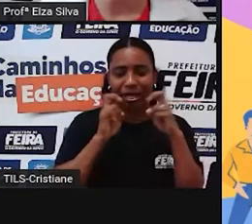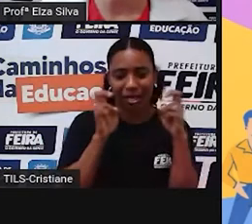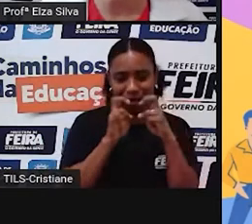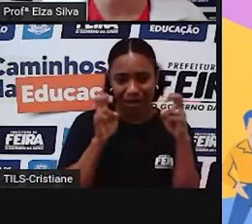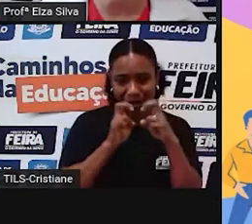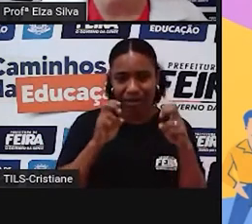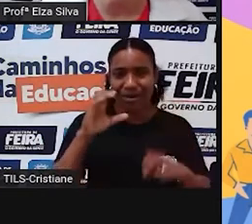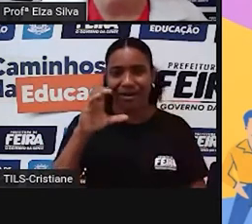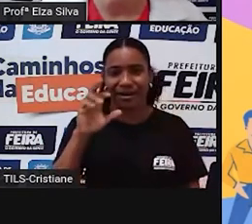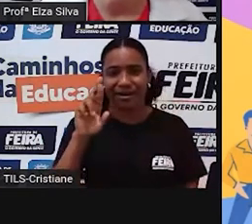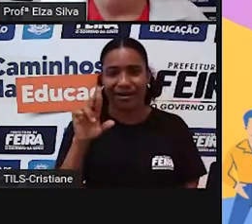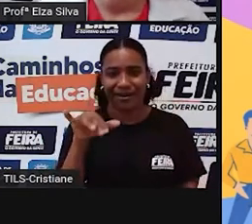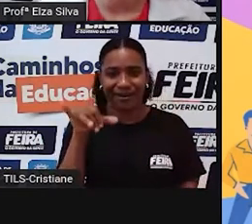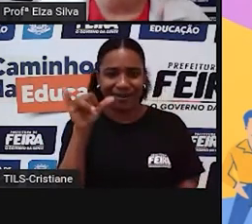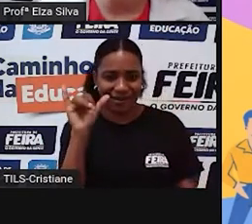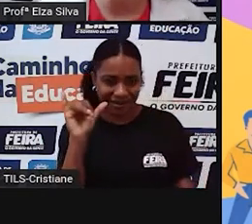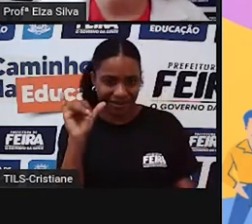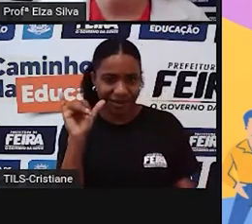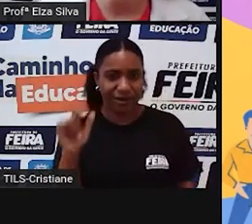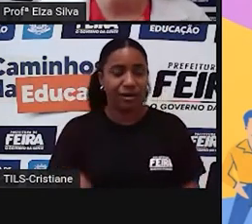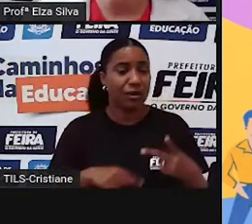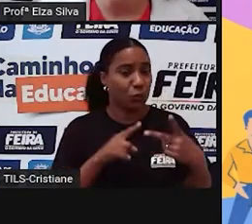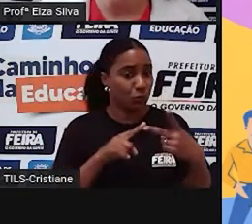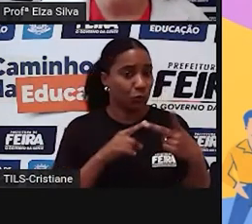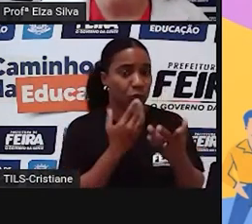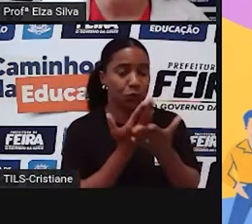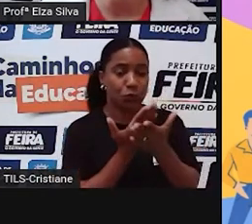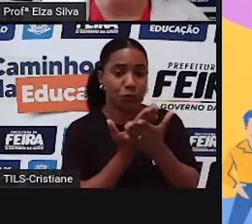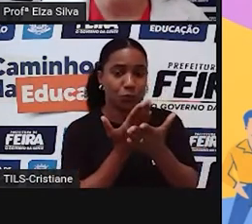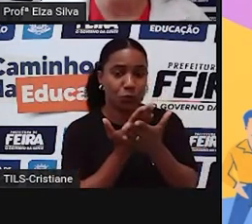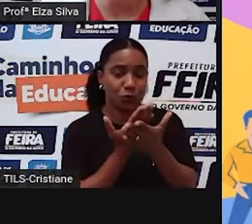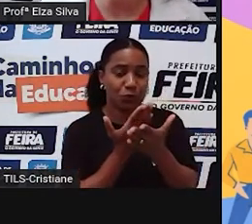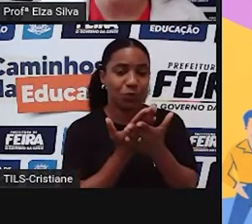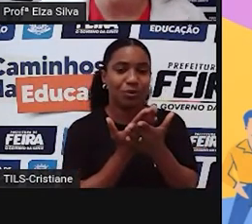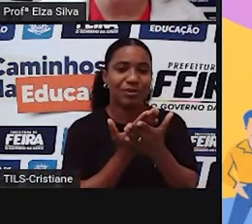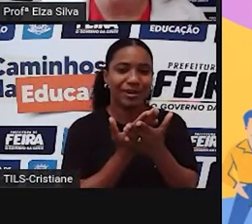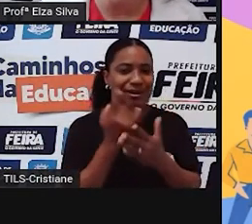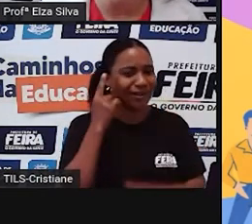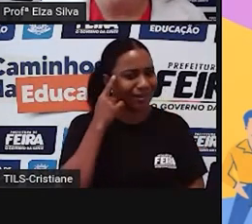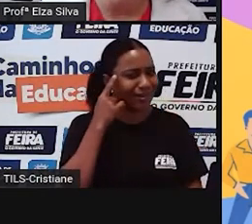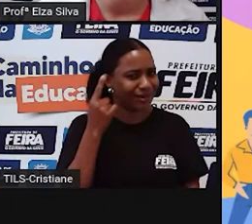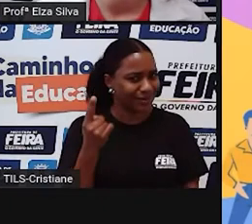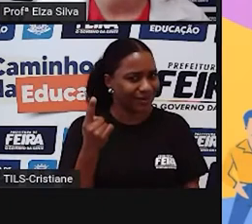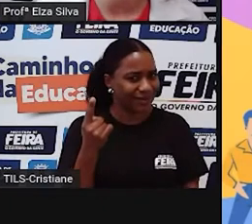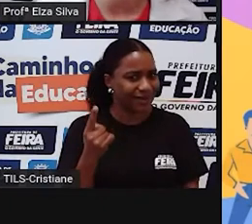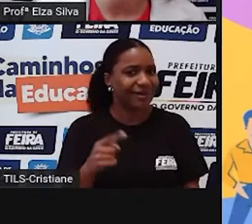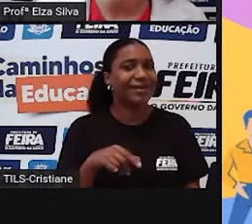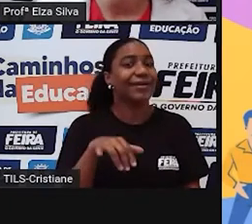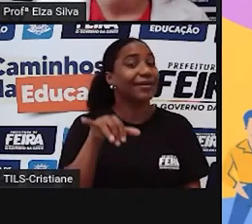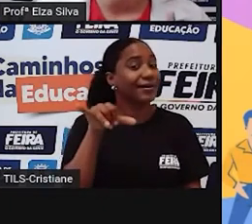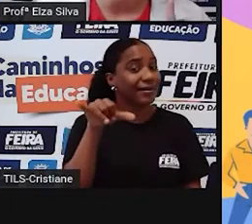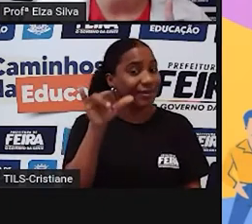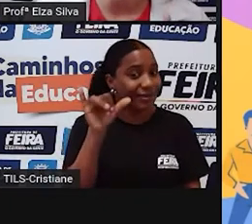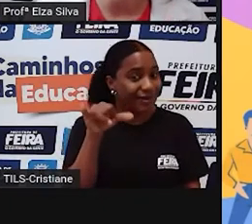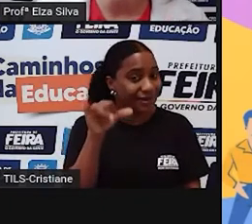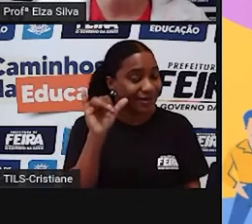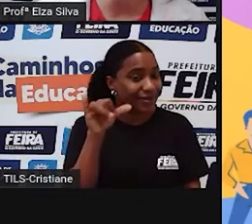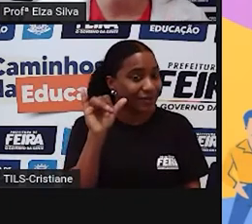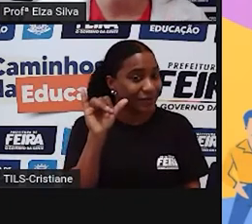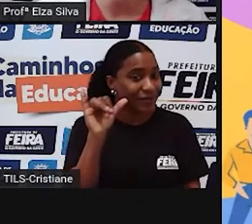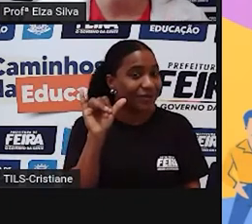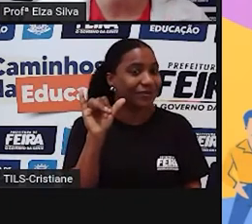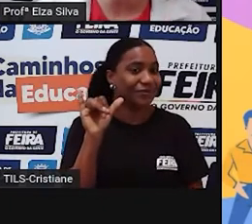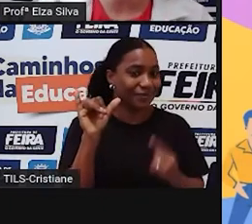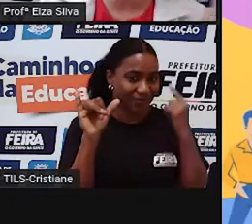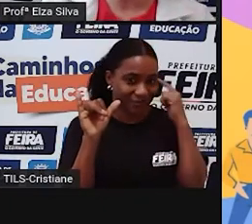estudar, study. Então, observem que estes verbos, eles terminam em Y. Porém, é importante